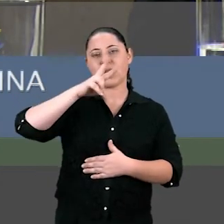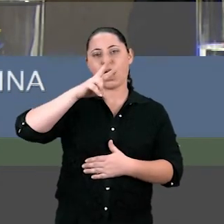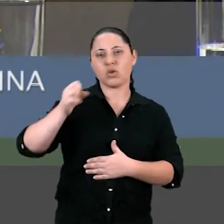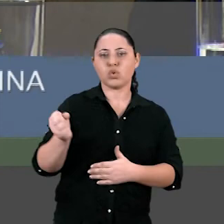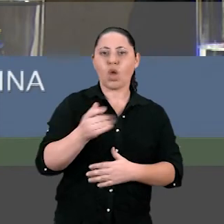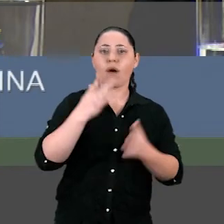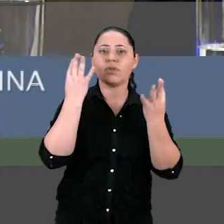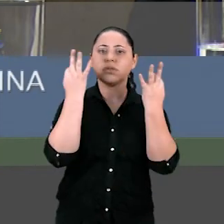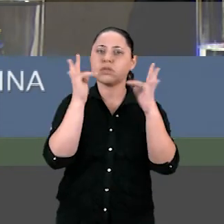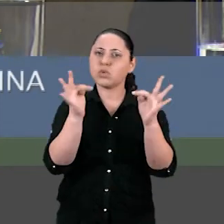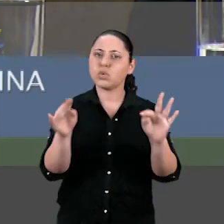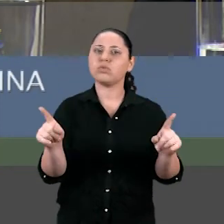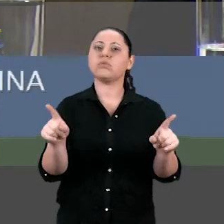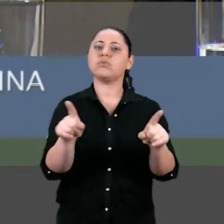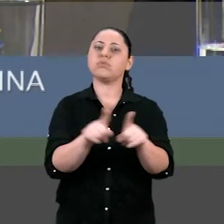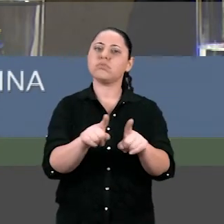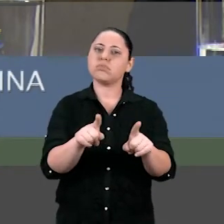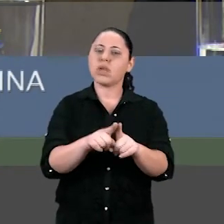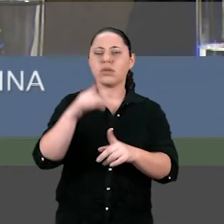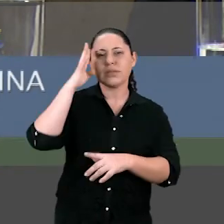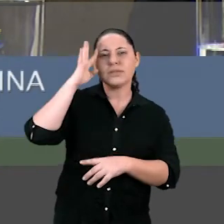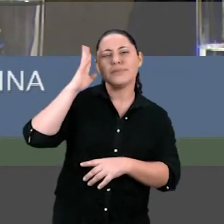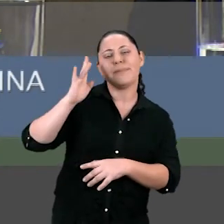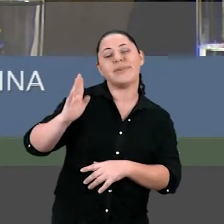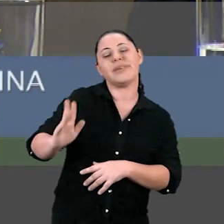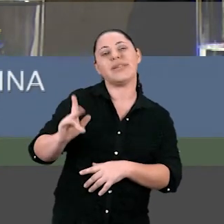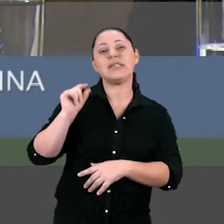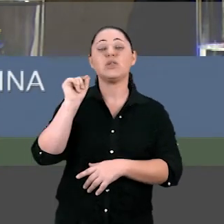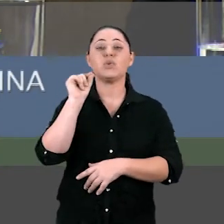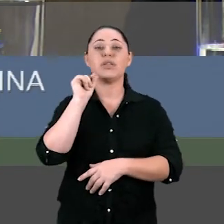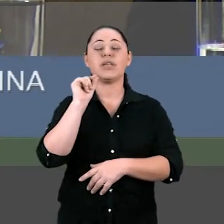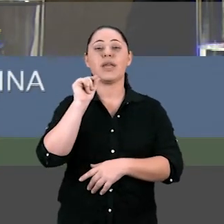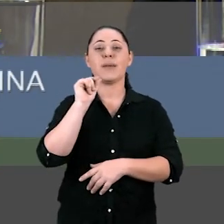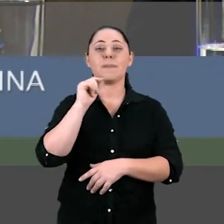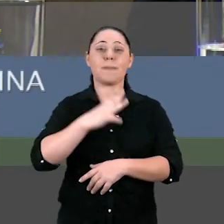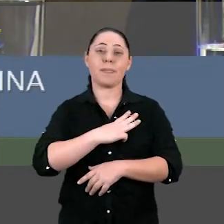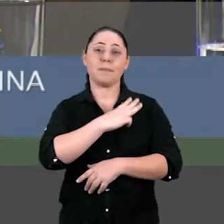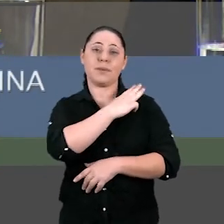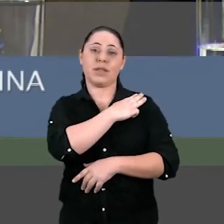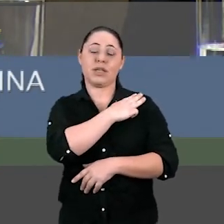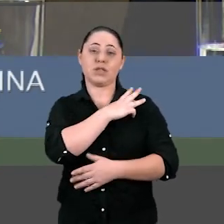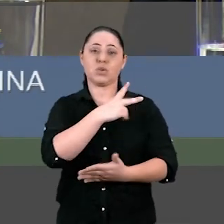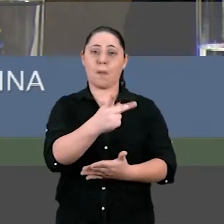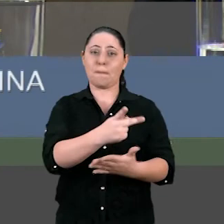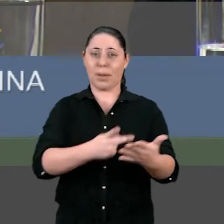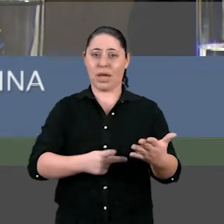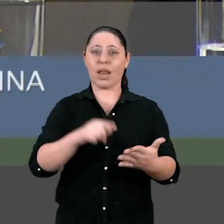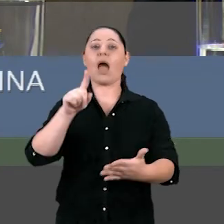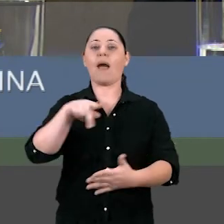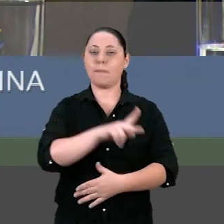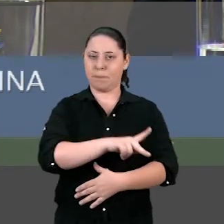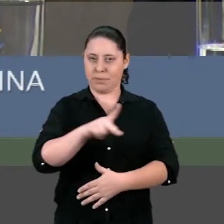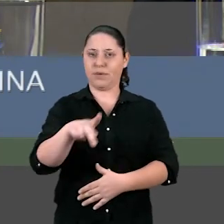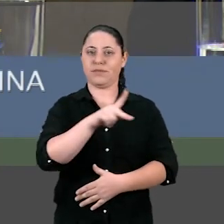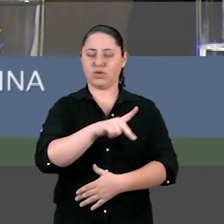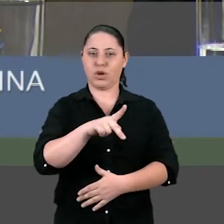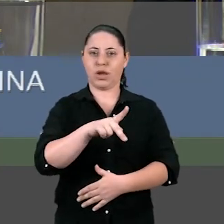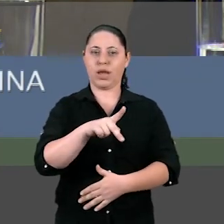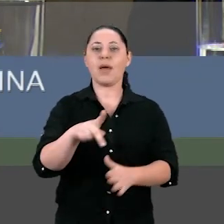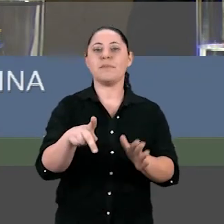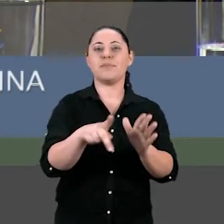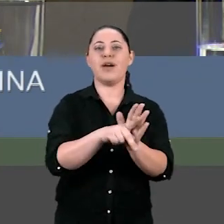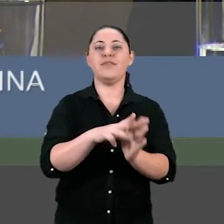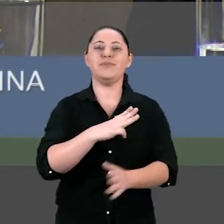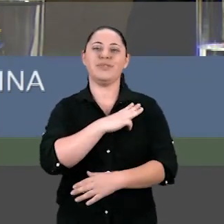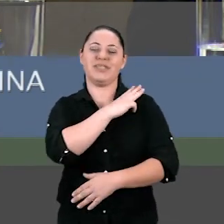evidentemente, as novas tecnologias e a esperança daquilo que o ministro poeta, ministro que é professor